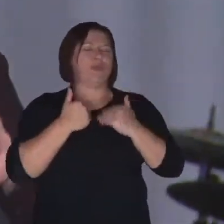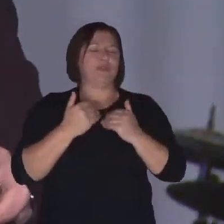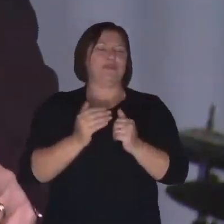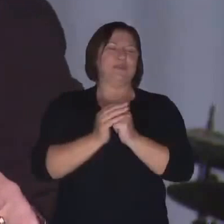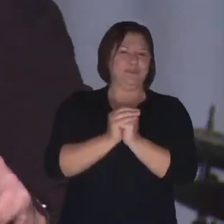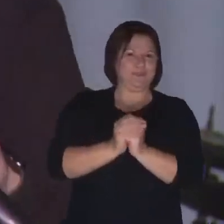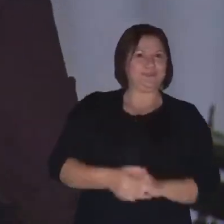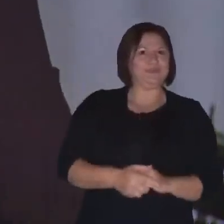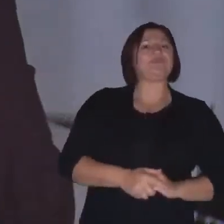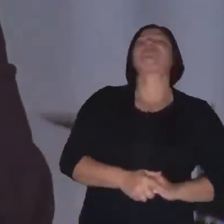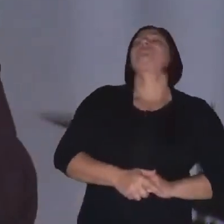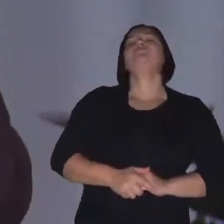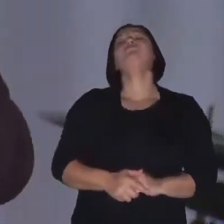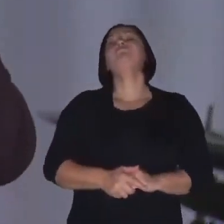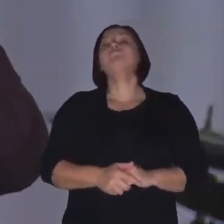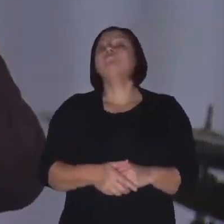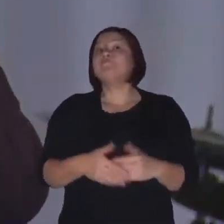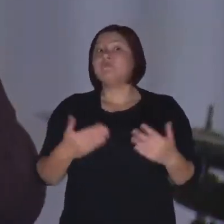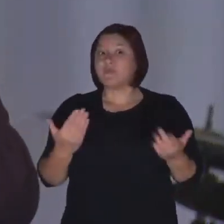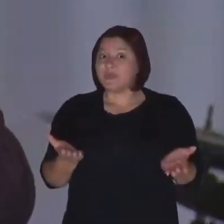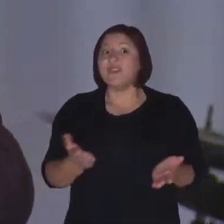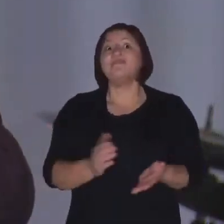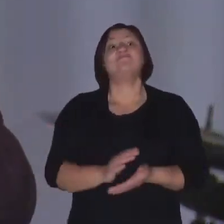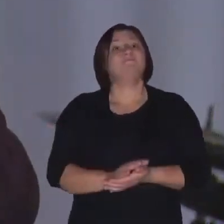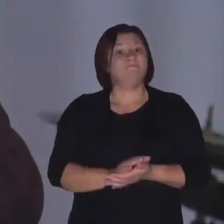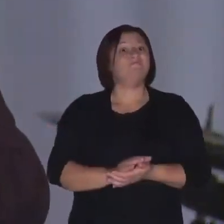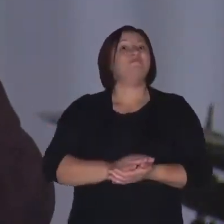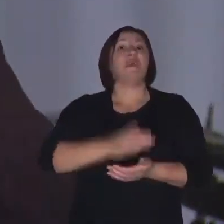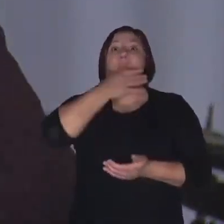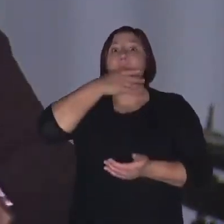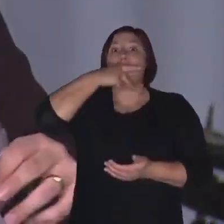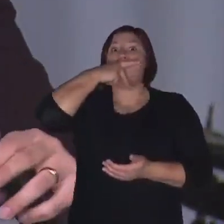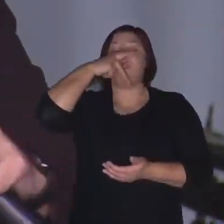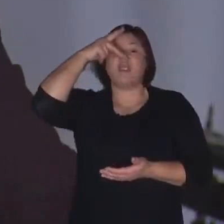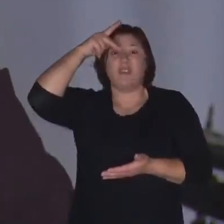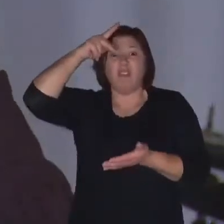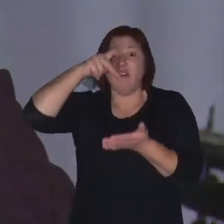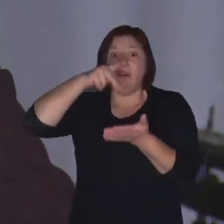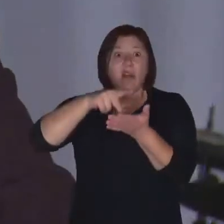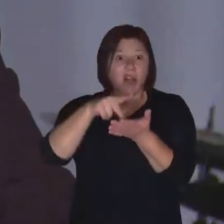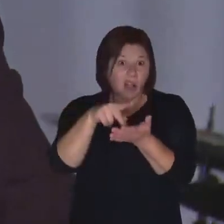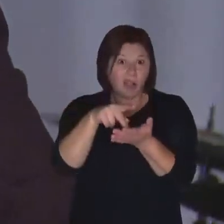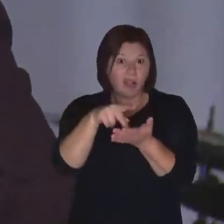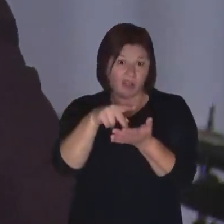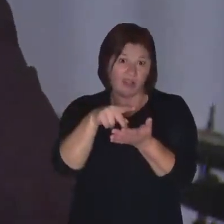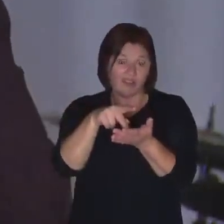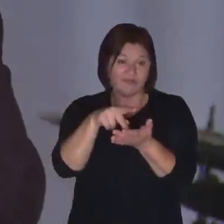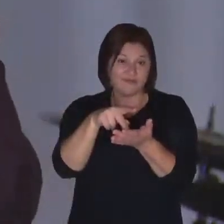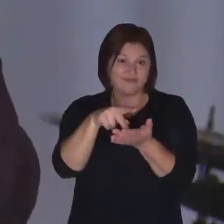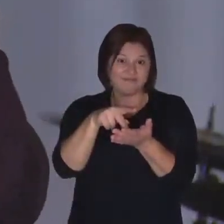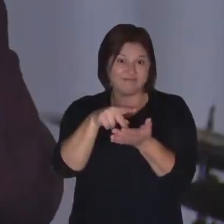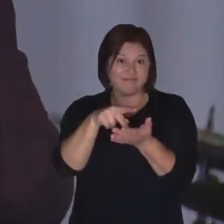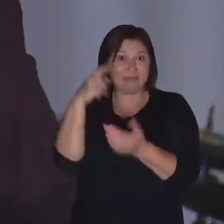fato é uma das profecias mais pé no chão dos textos bíblicos. Eu não sei se eu teria essa coragem de dizer isso. Está todo mundo